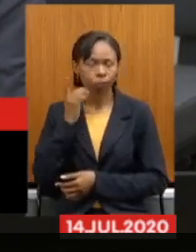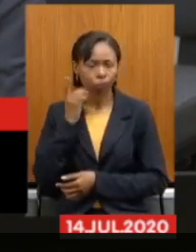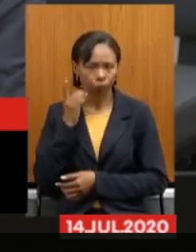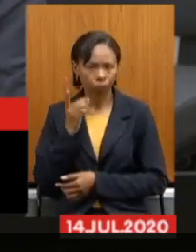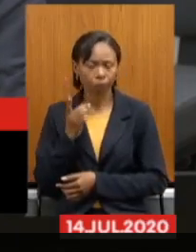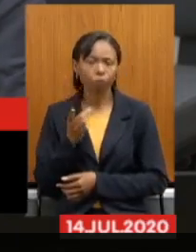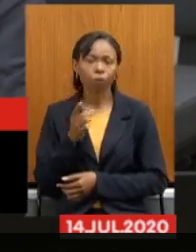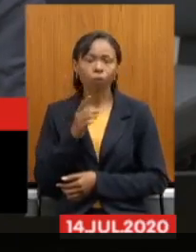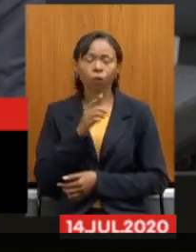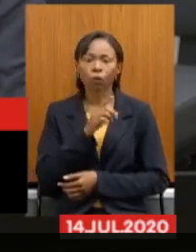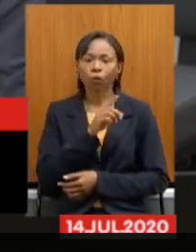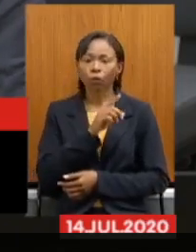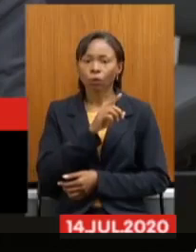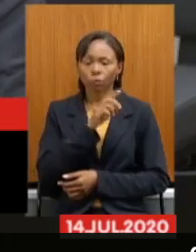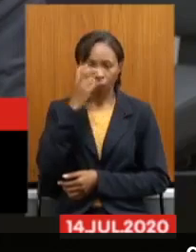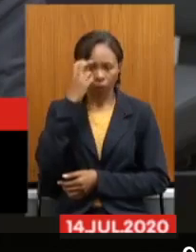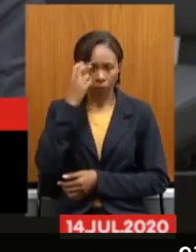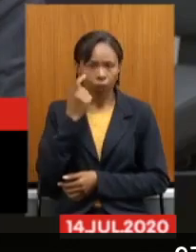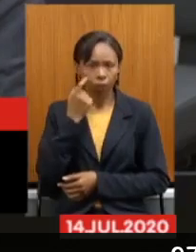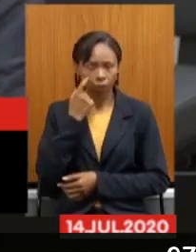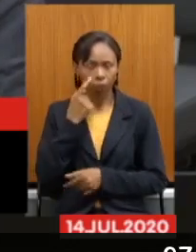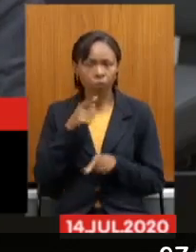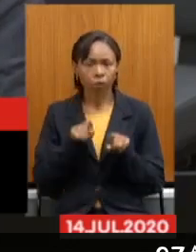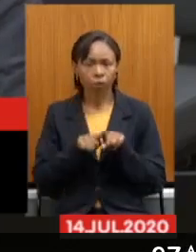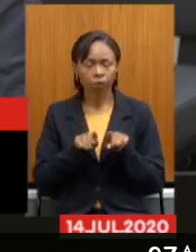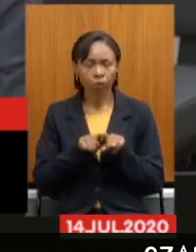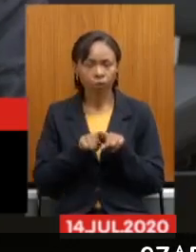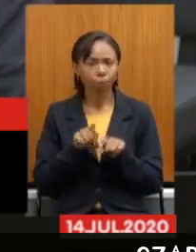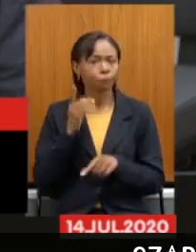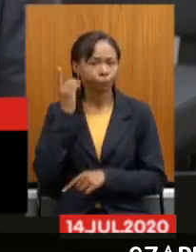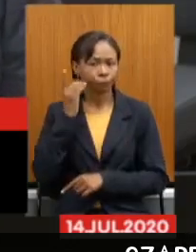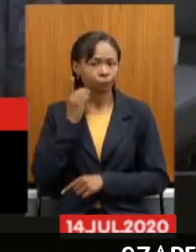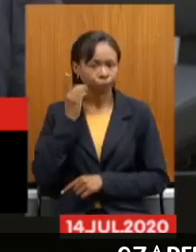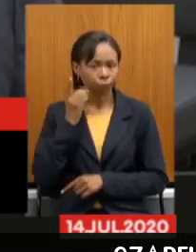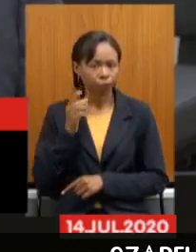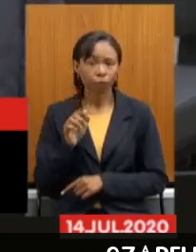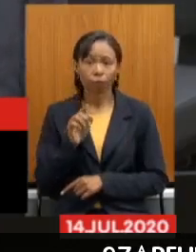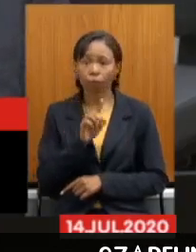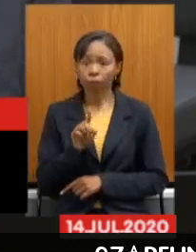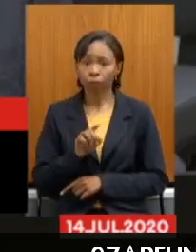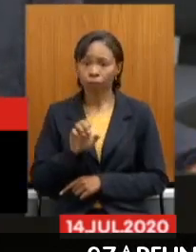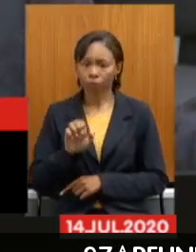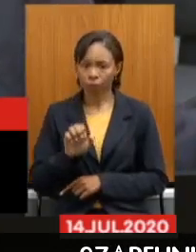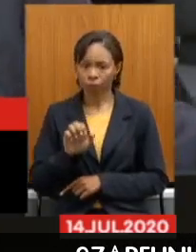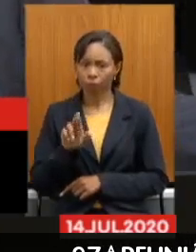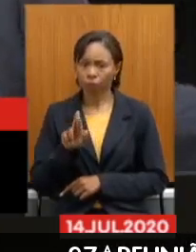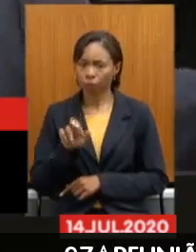deputado Zé Guilherme e também o deputado Zé Reis.